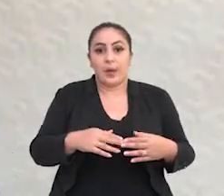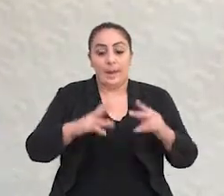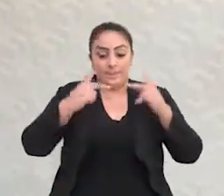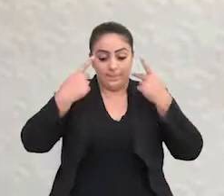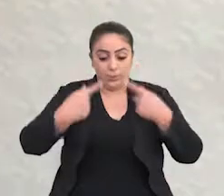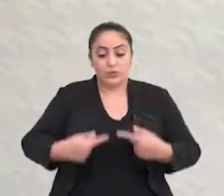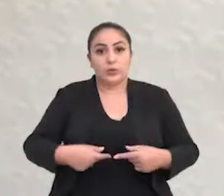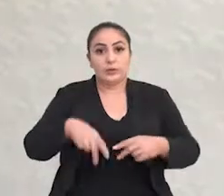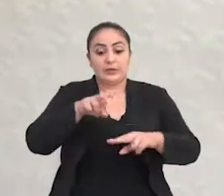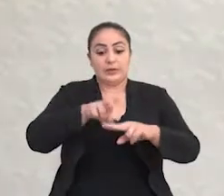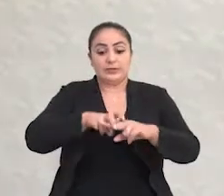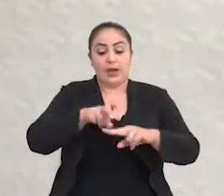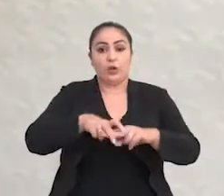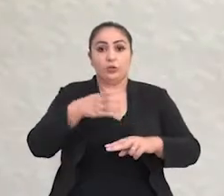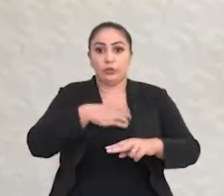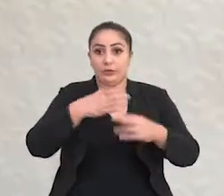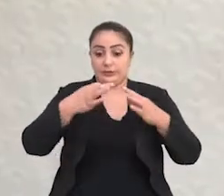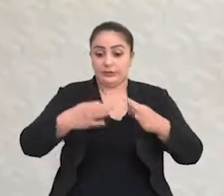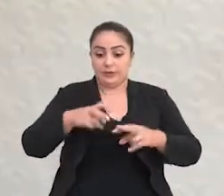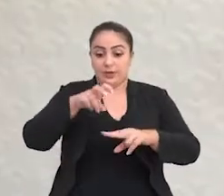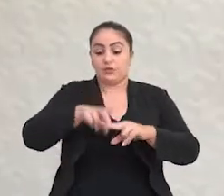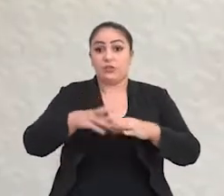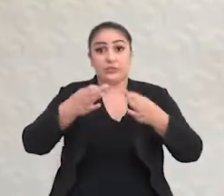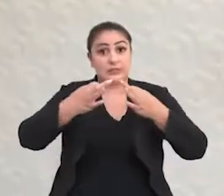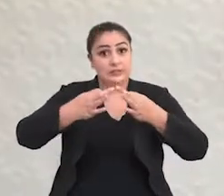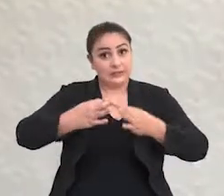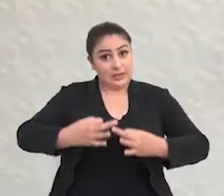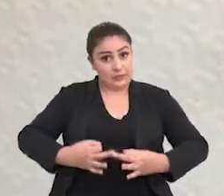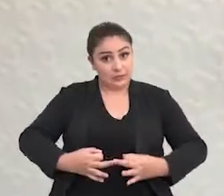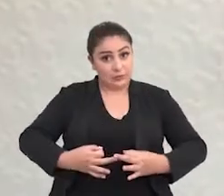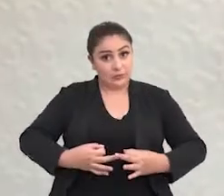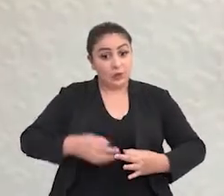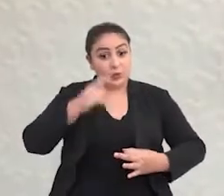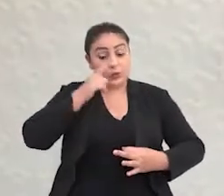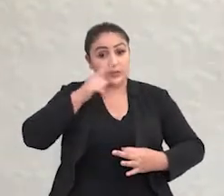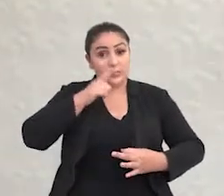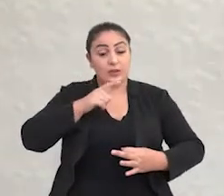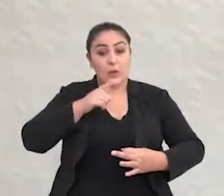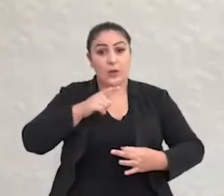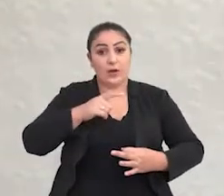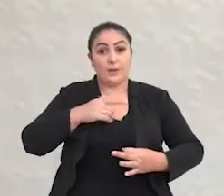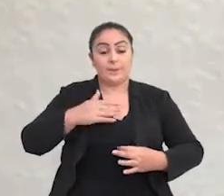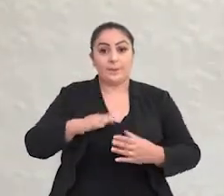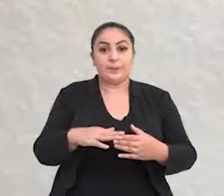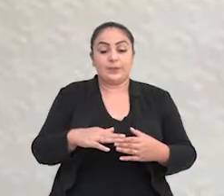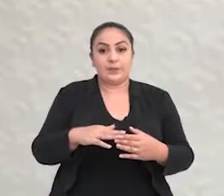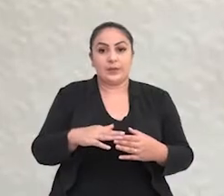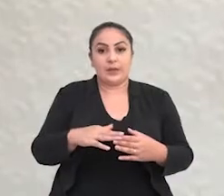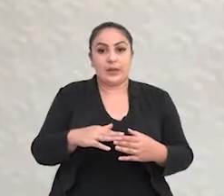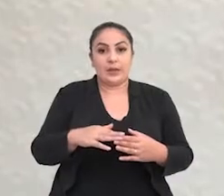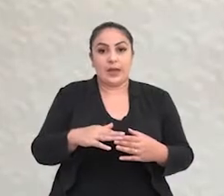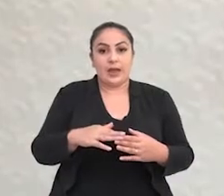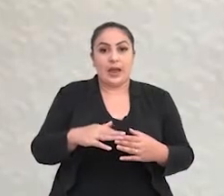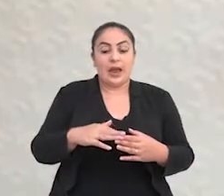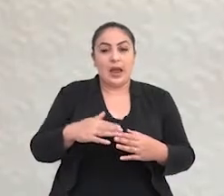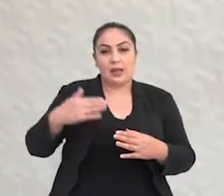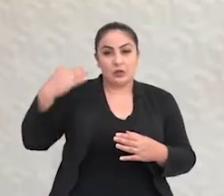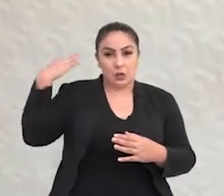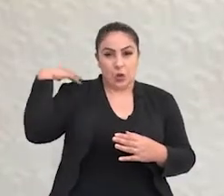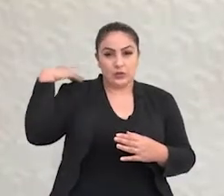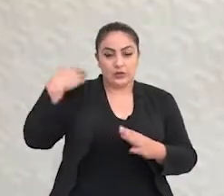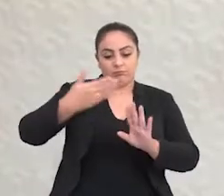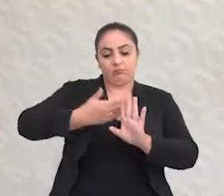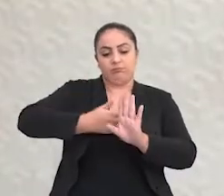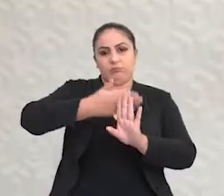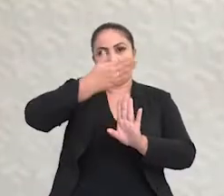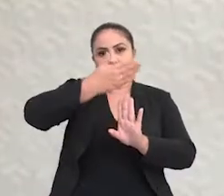a sua postura de sentar, ela tem que sentar de uma maneira em que ela encoste assim, a região